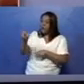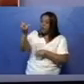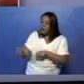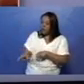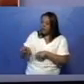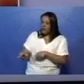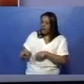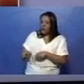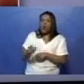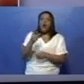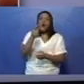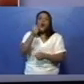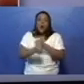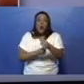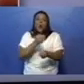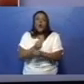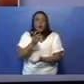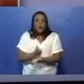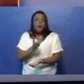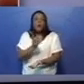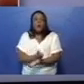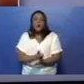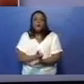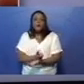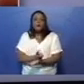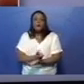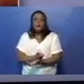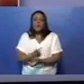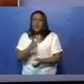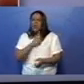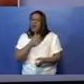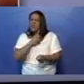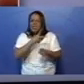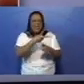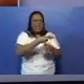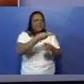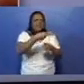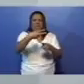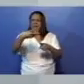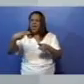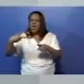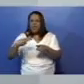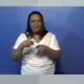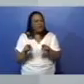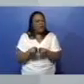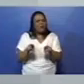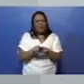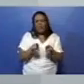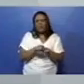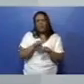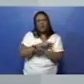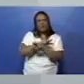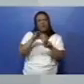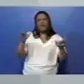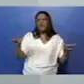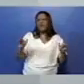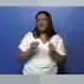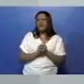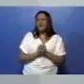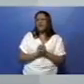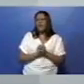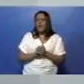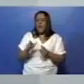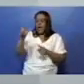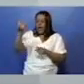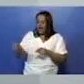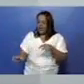ano, lançaram 2 filmes. O tanto que se fala. A gente tem séries também de Hércules. E aqui, ó, né, eu tenho a visão do